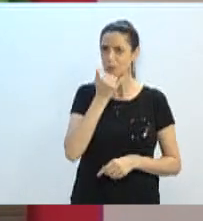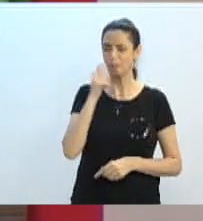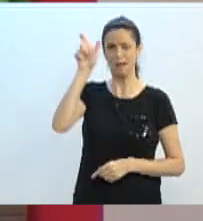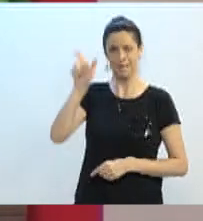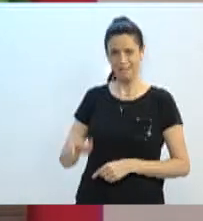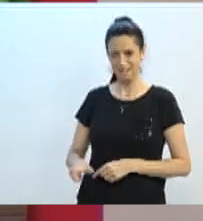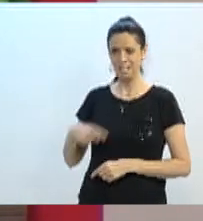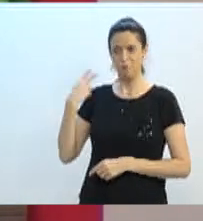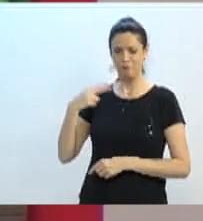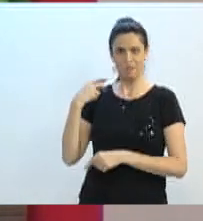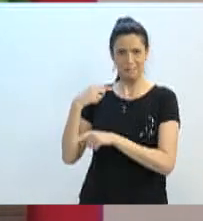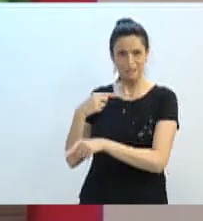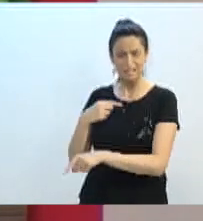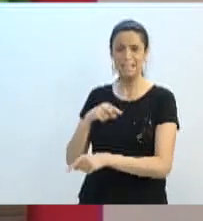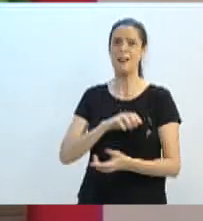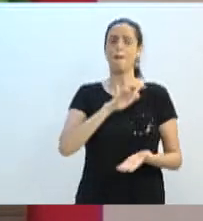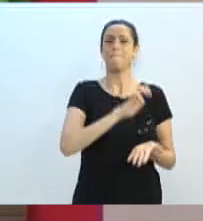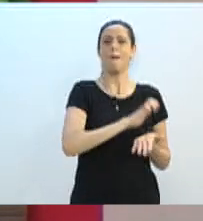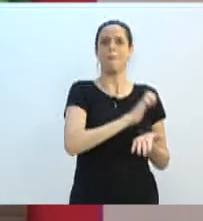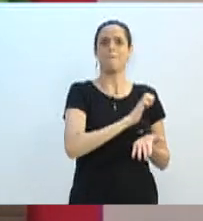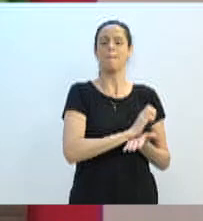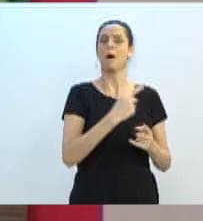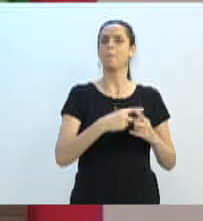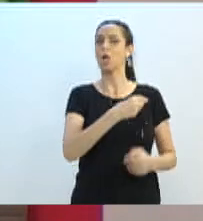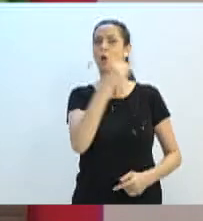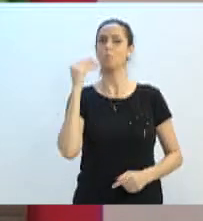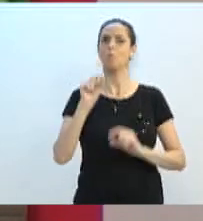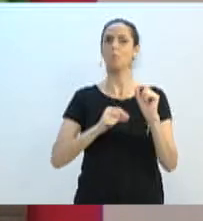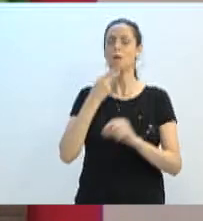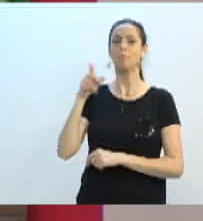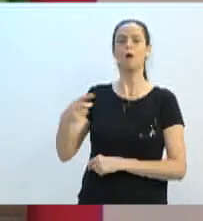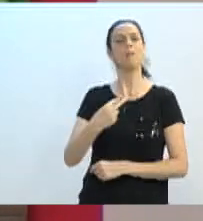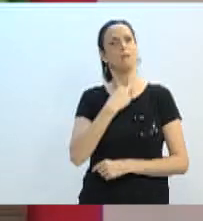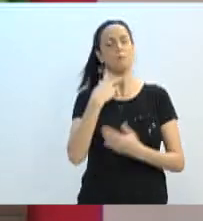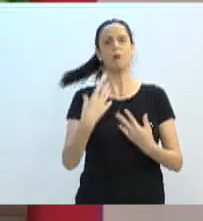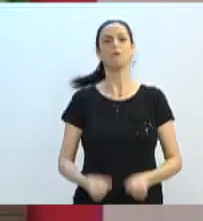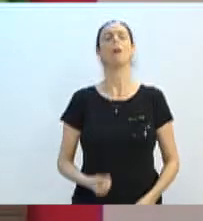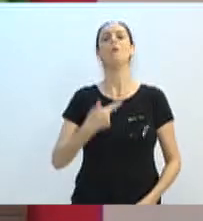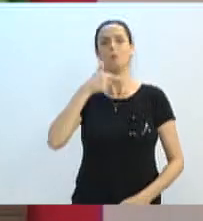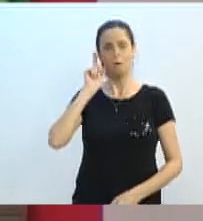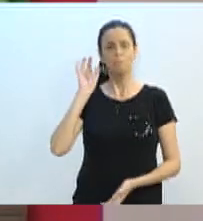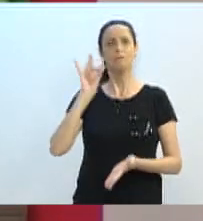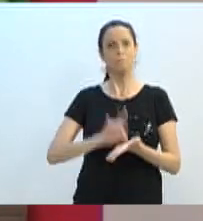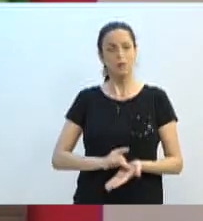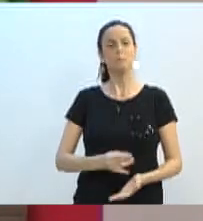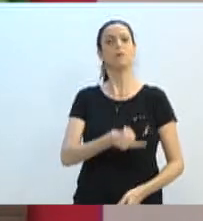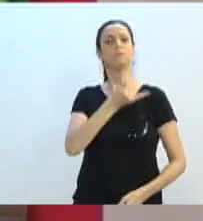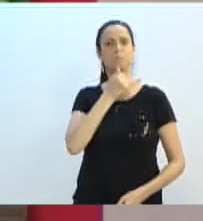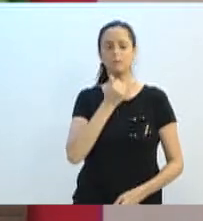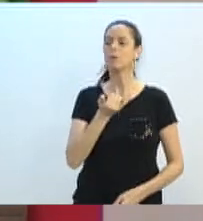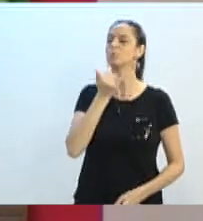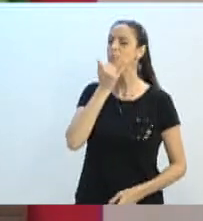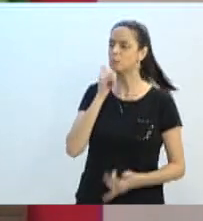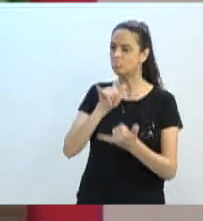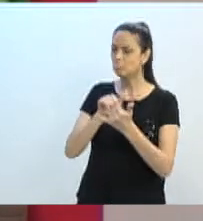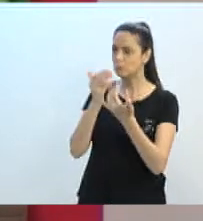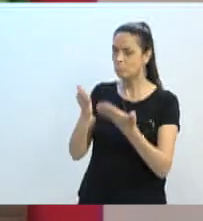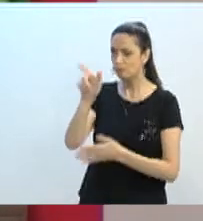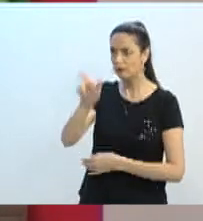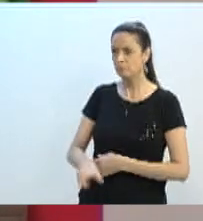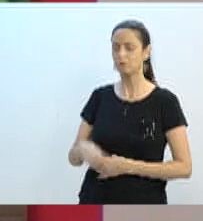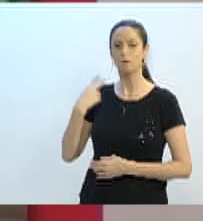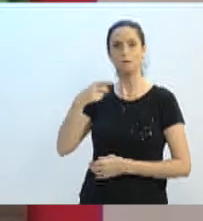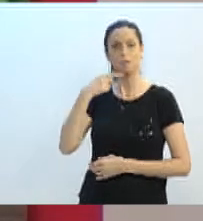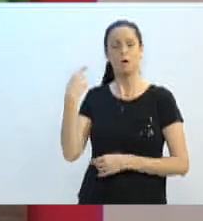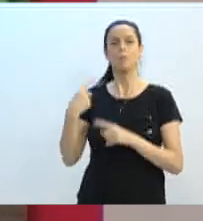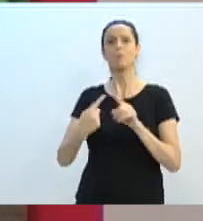só porque não quer ouvir, não está falando o que ele quer ouvir, isso nós não podemos aceitar aqui. Eu fiquei muito chateado e peço desculpas aqui ao vereador Marcelo Lanzarini por